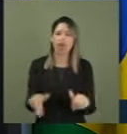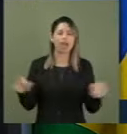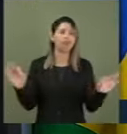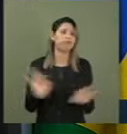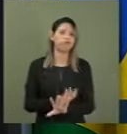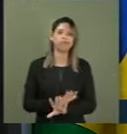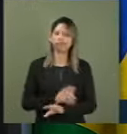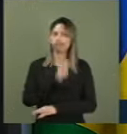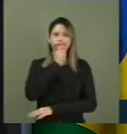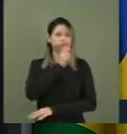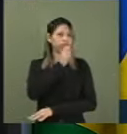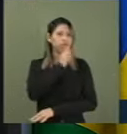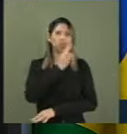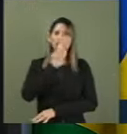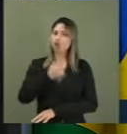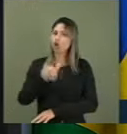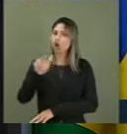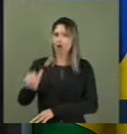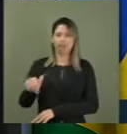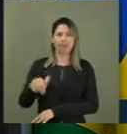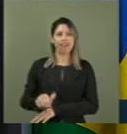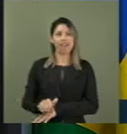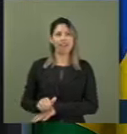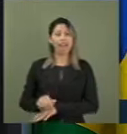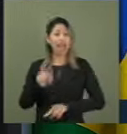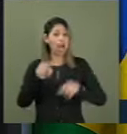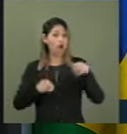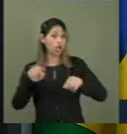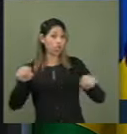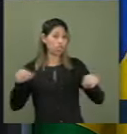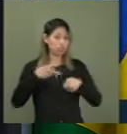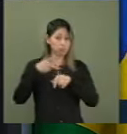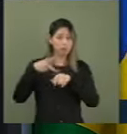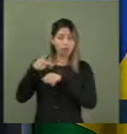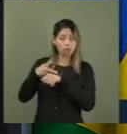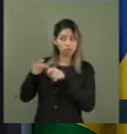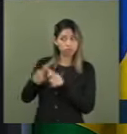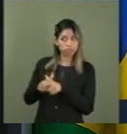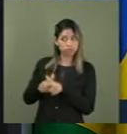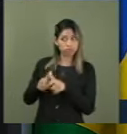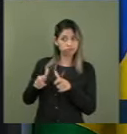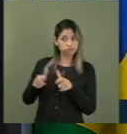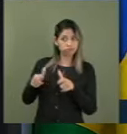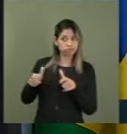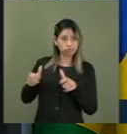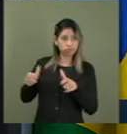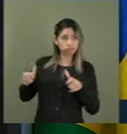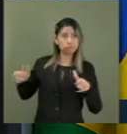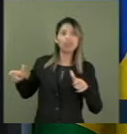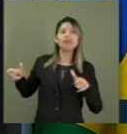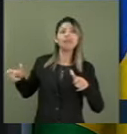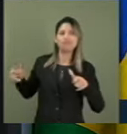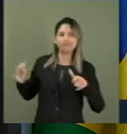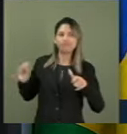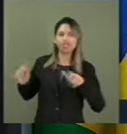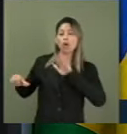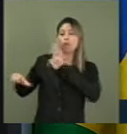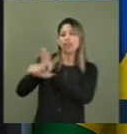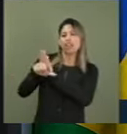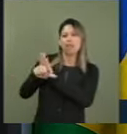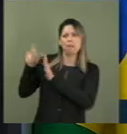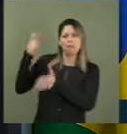alguns países, até aumentou, porque o crime, ele não paga imposto. Mas a